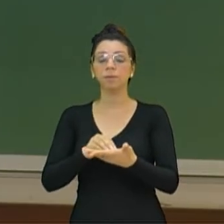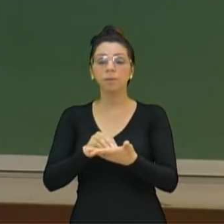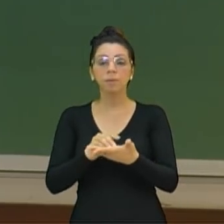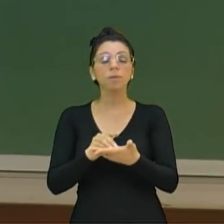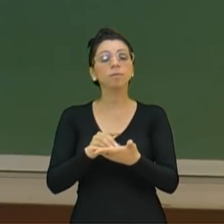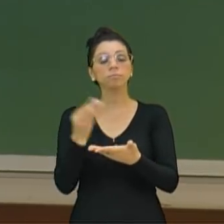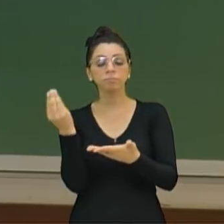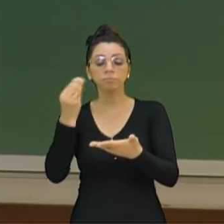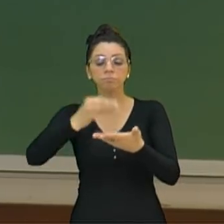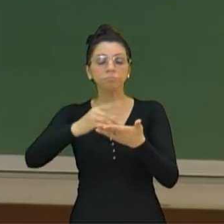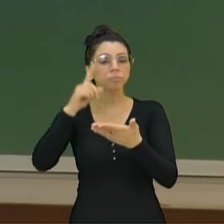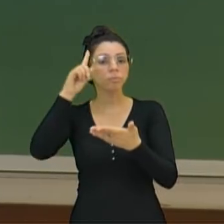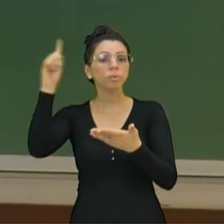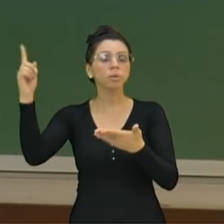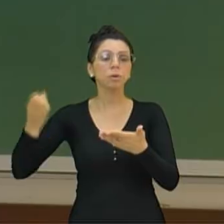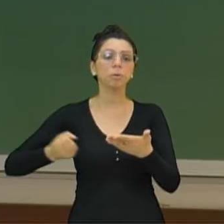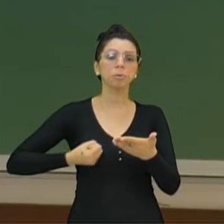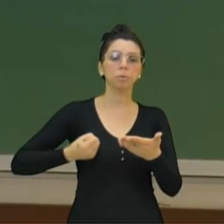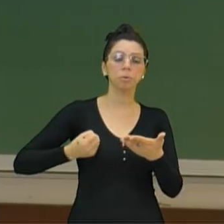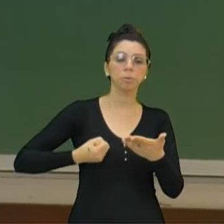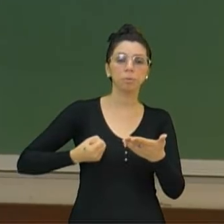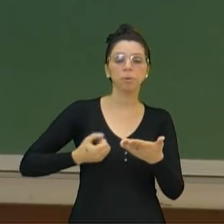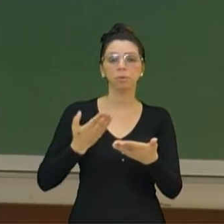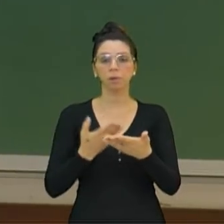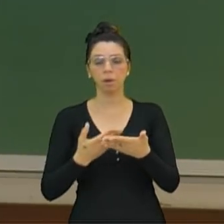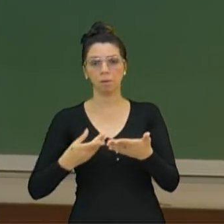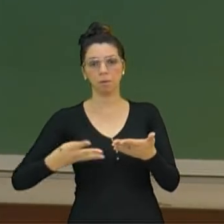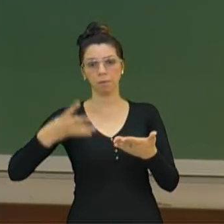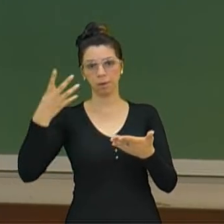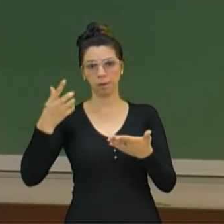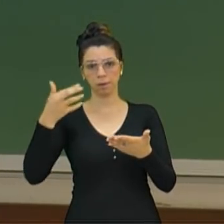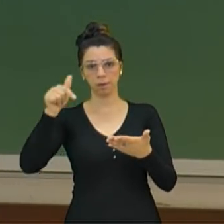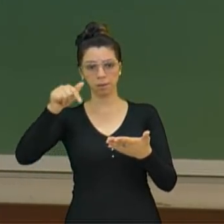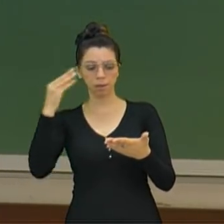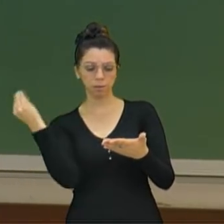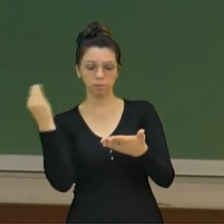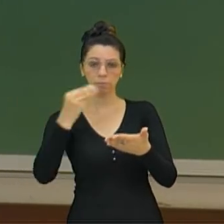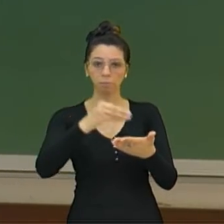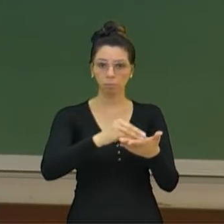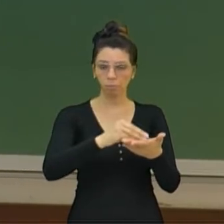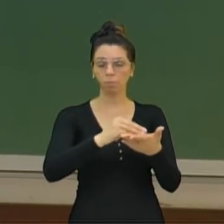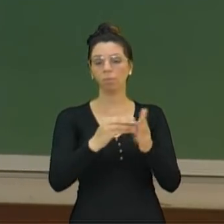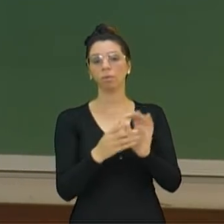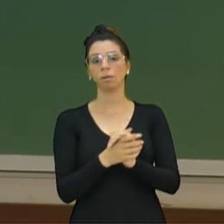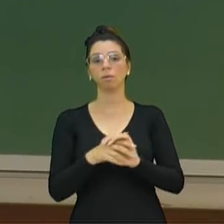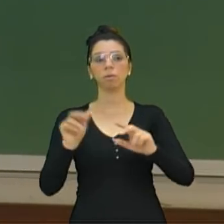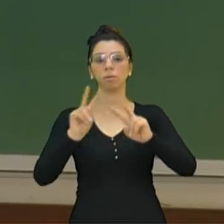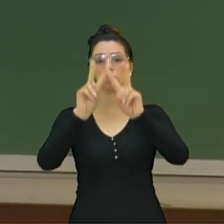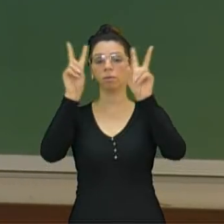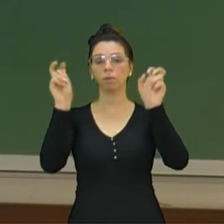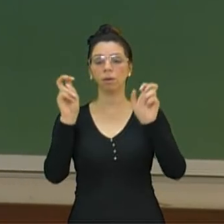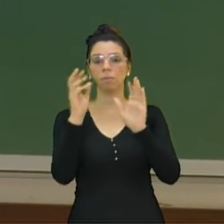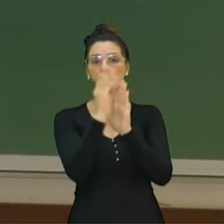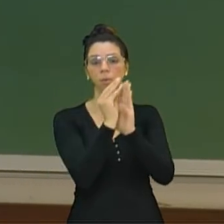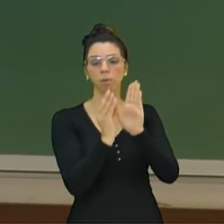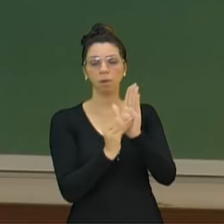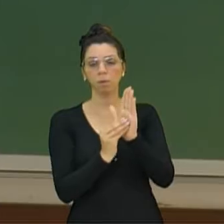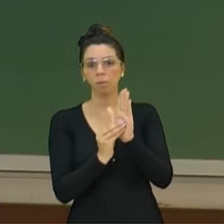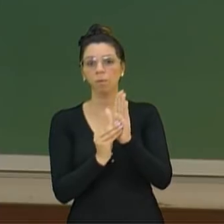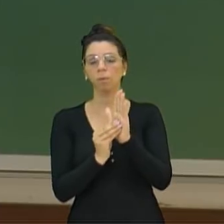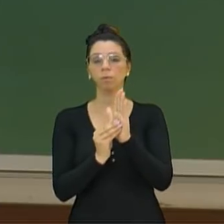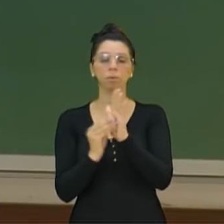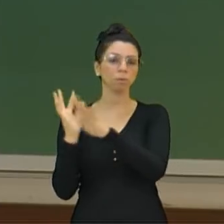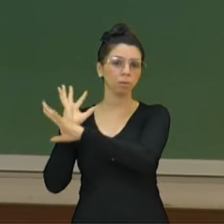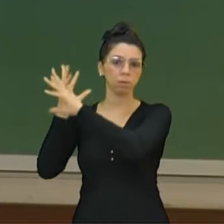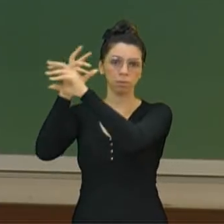hoje, o número da nossa aula, número 47, retomada de conteúdos. Nós estamos falando do sistema nervoso,